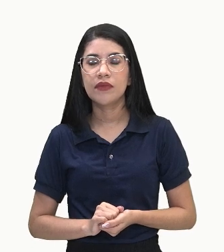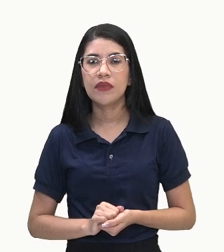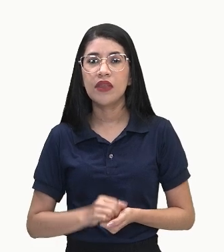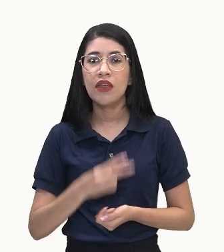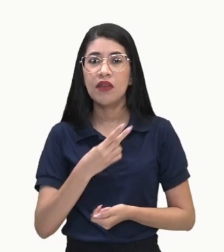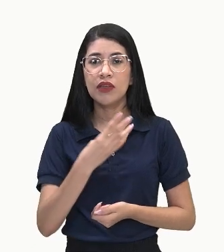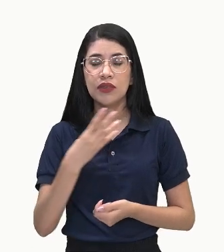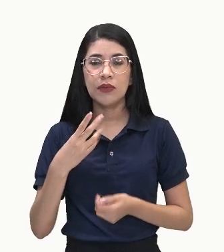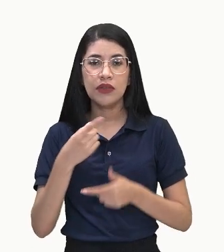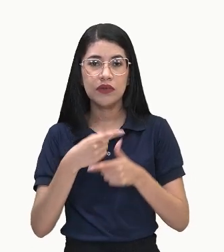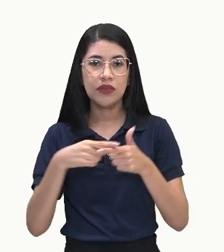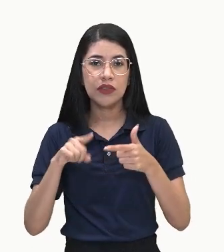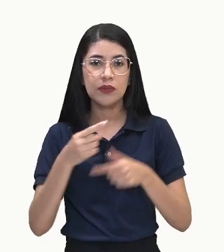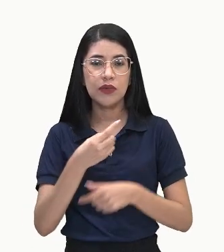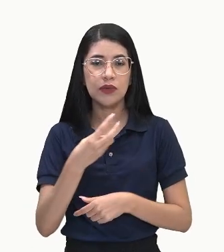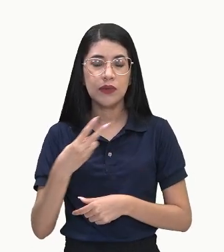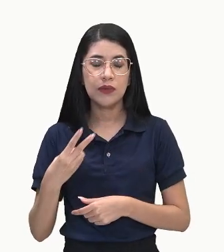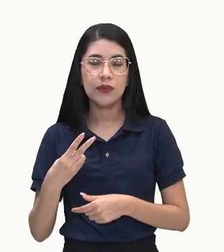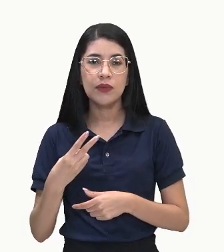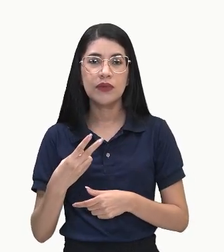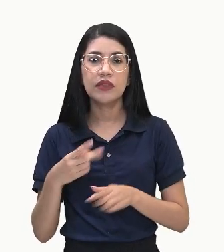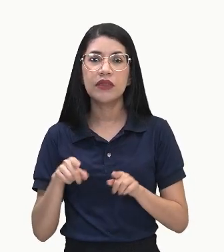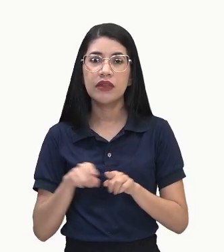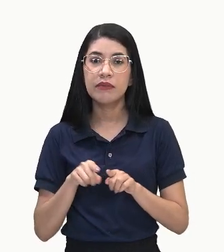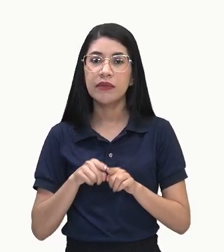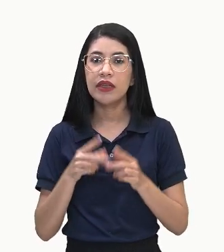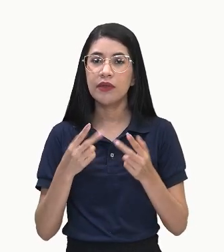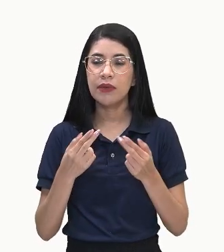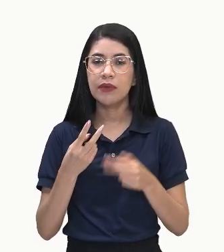24 dividido para 12. 2 também.